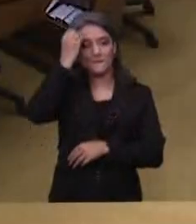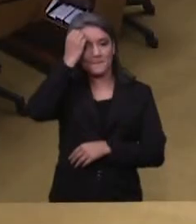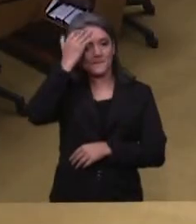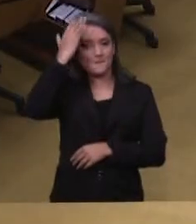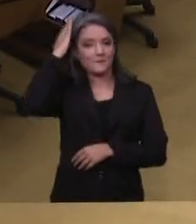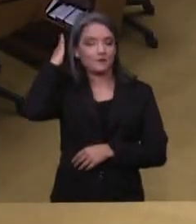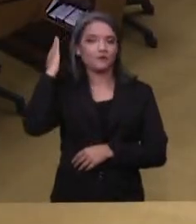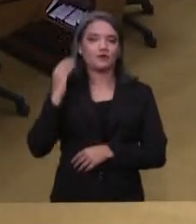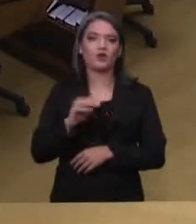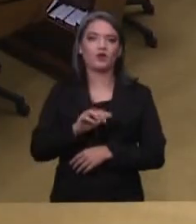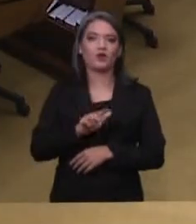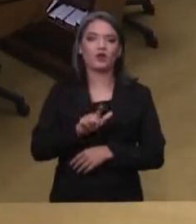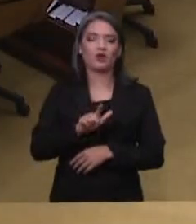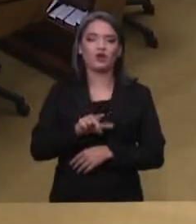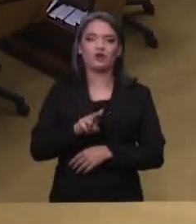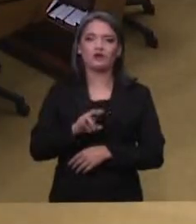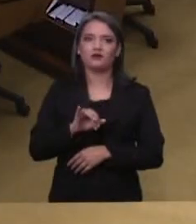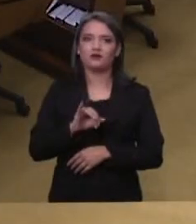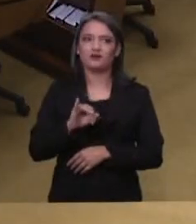STF.